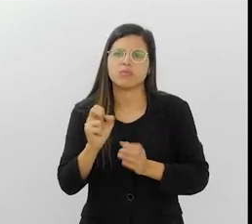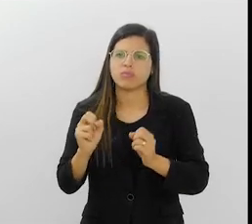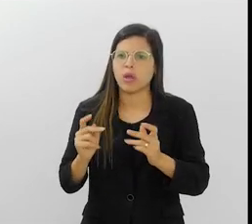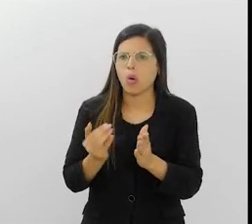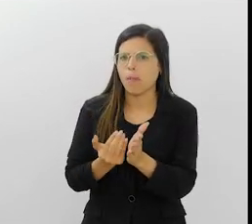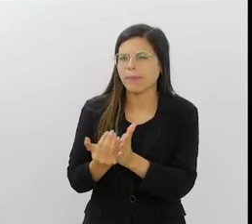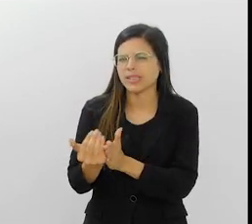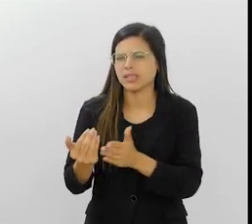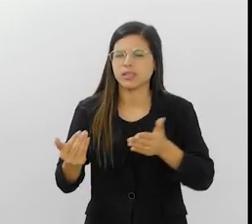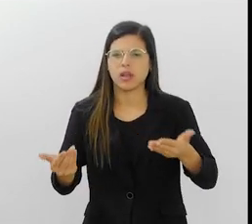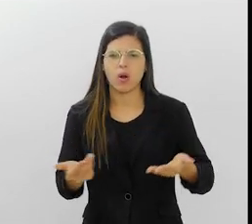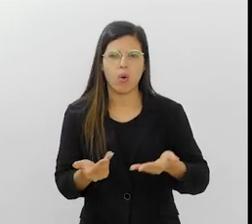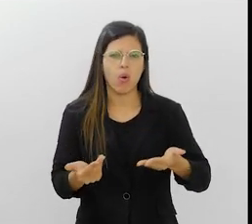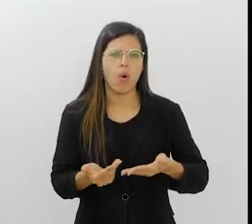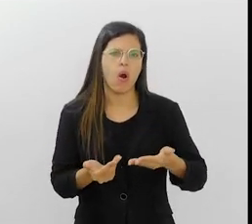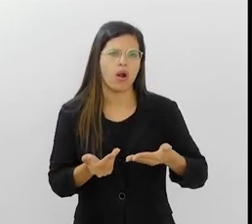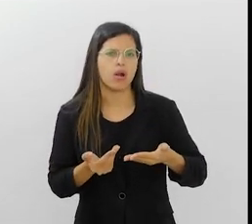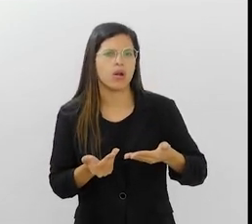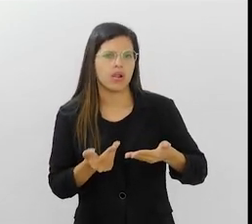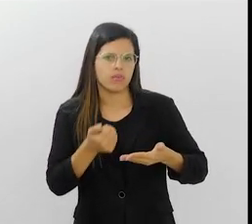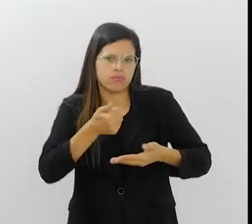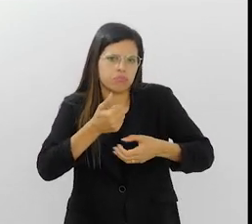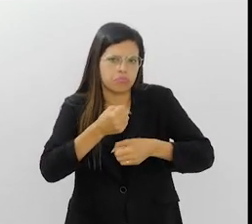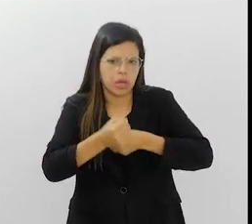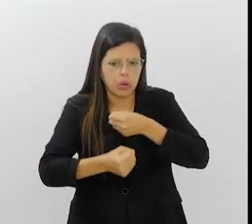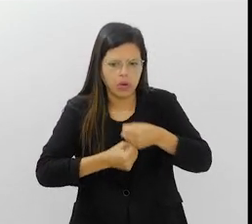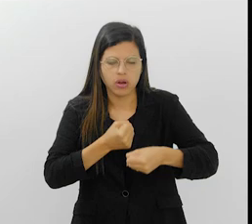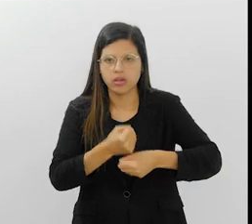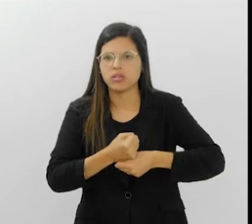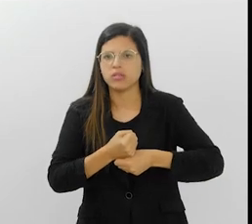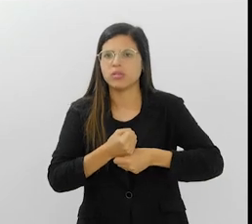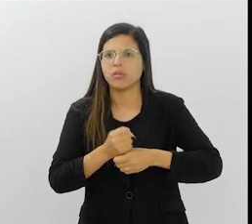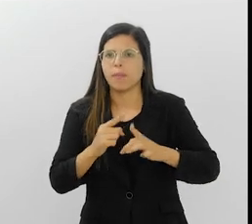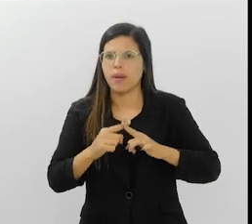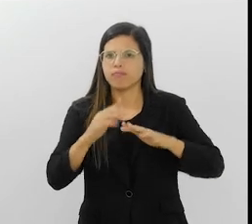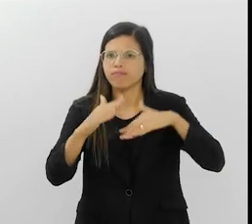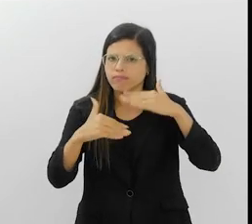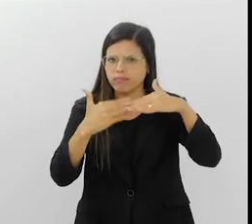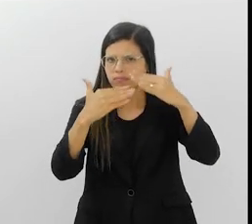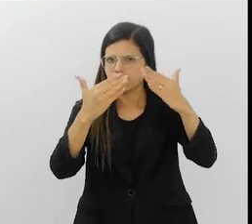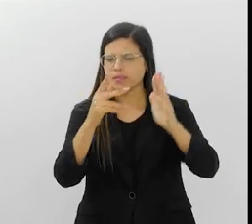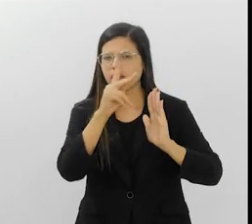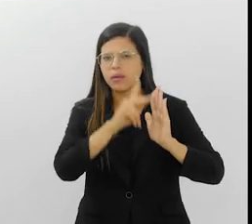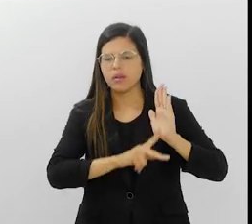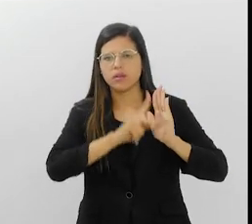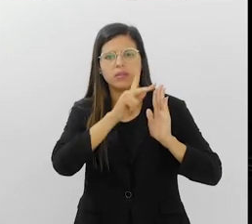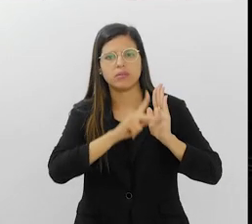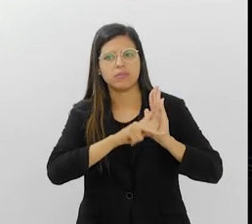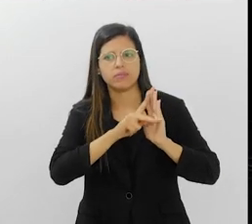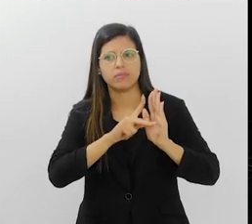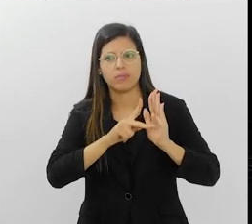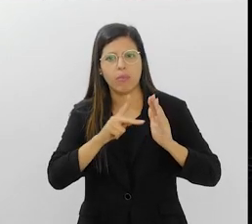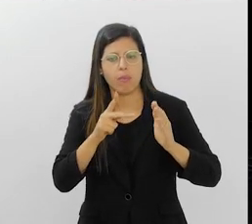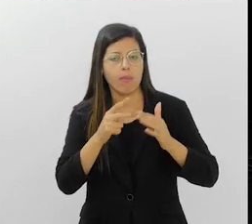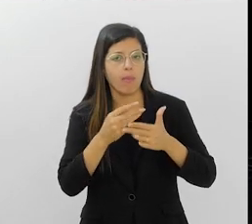está começando agora, é o primeiro ano dele, mas certamente ele vai evoluir para esse tipo de projeto, que isso é uma coisa